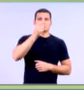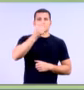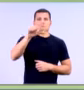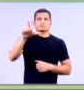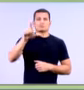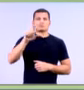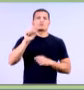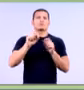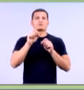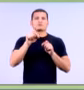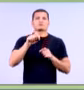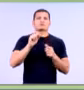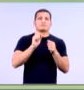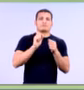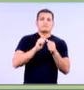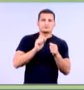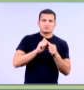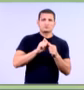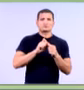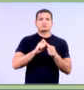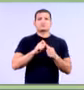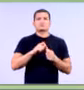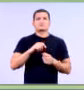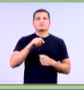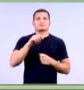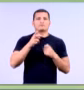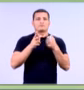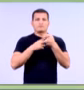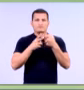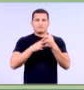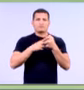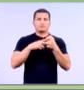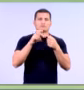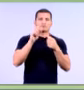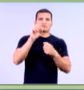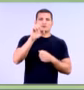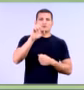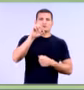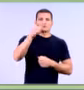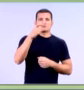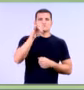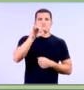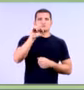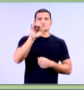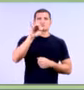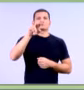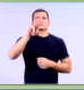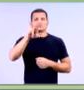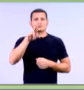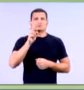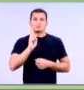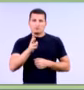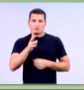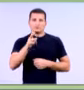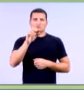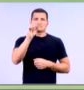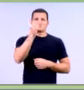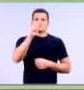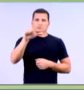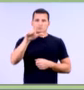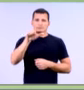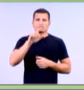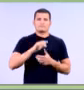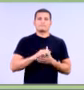fazer, verbo existir, verbo haver, sempre no singular, embora a palavra que vem a seguir